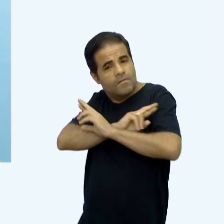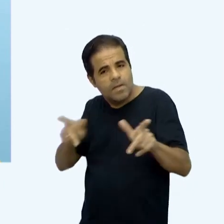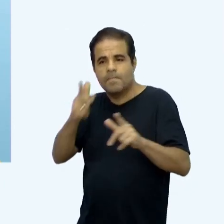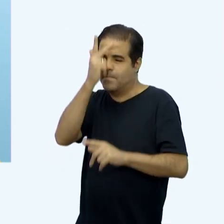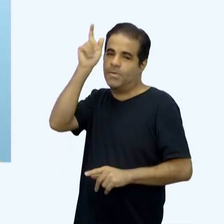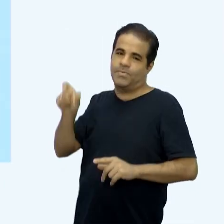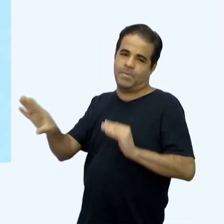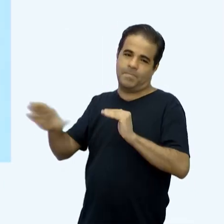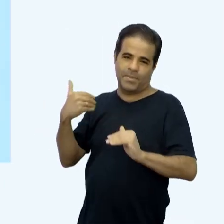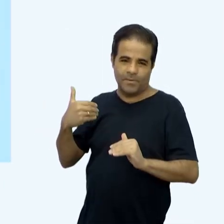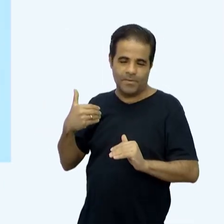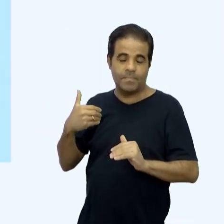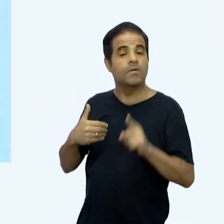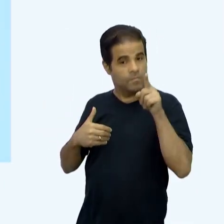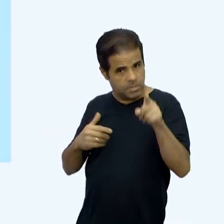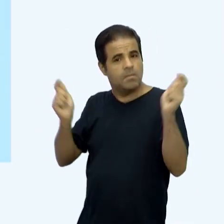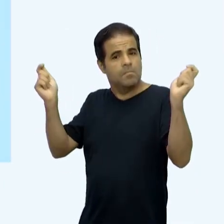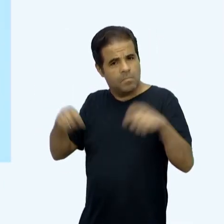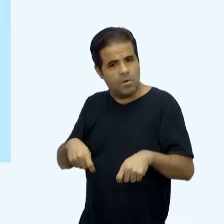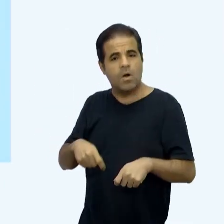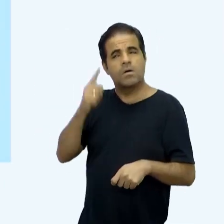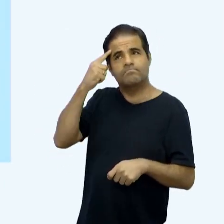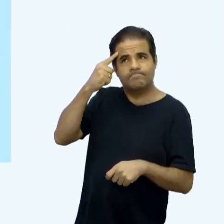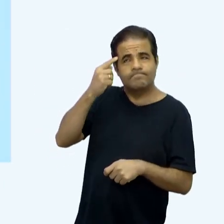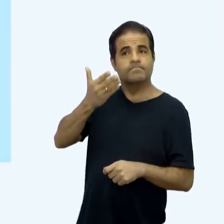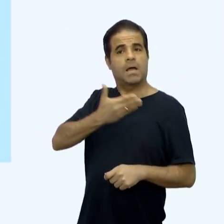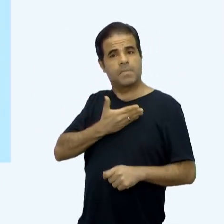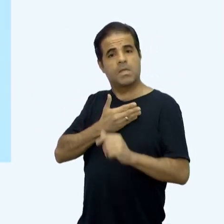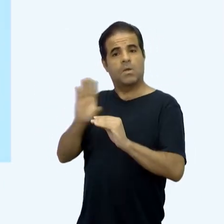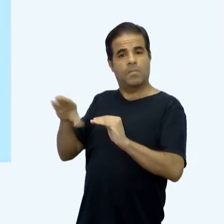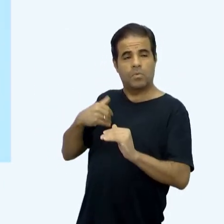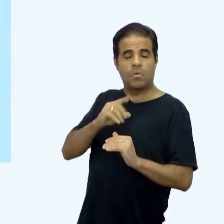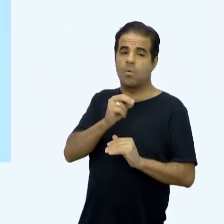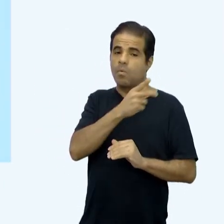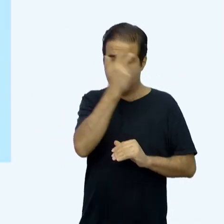mandou. Você pode ter recebido de um amigo ou de um